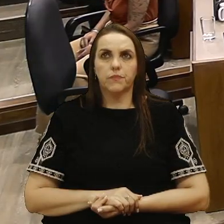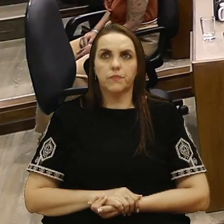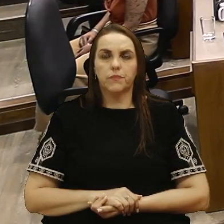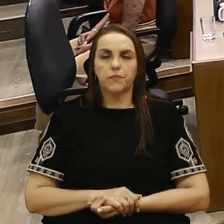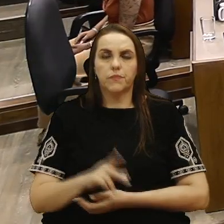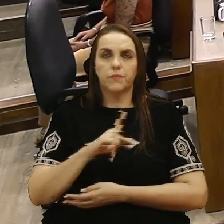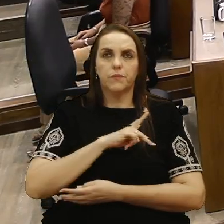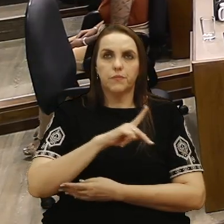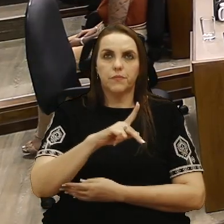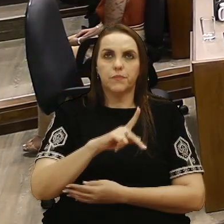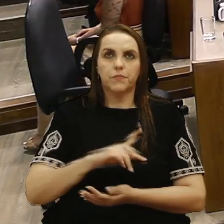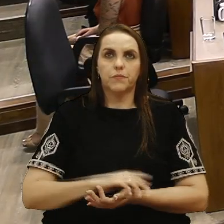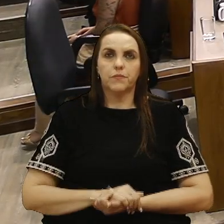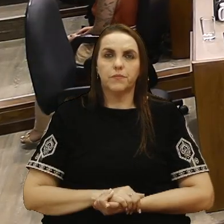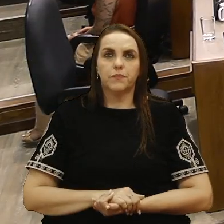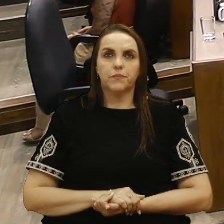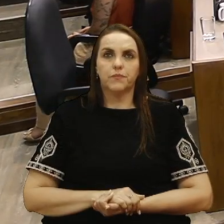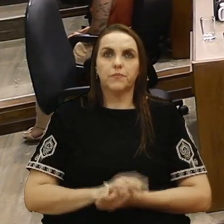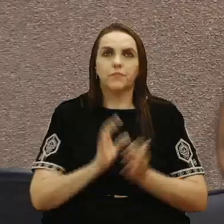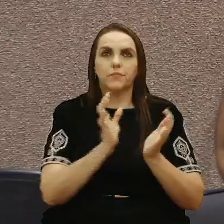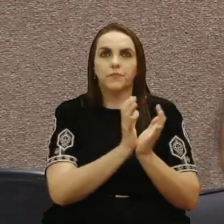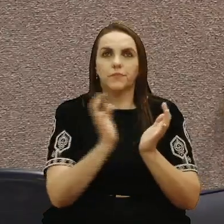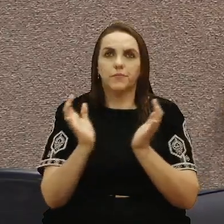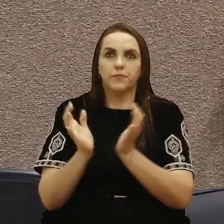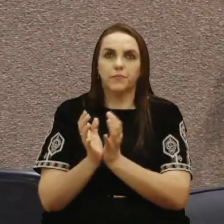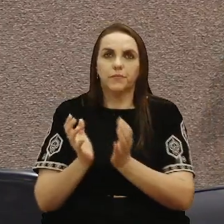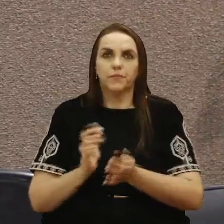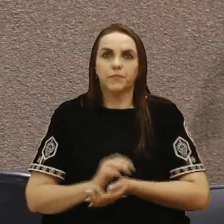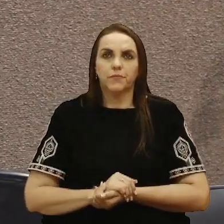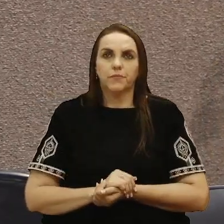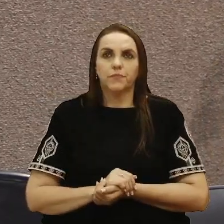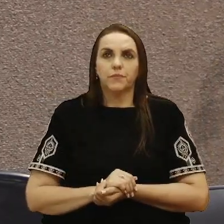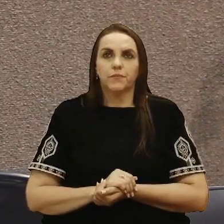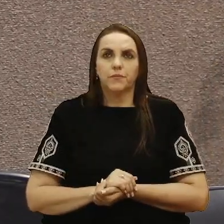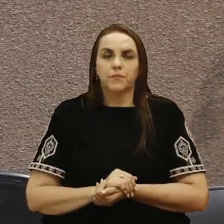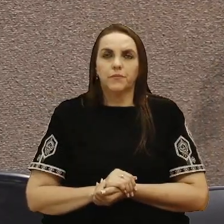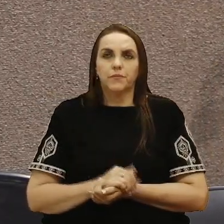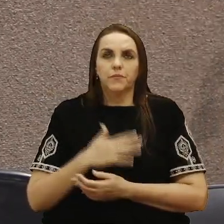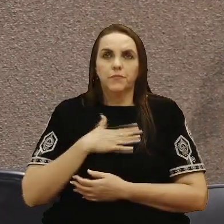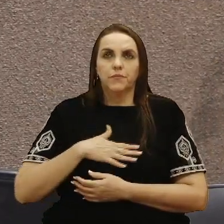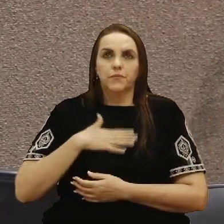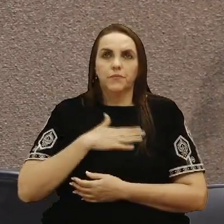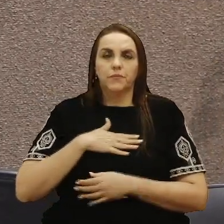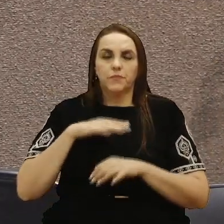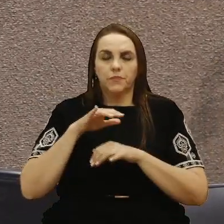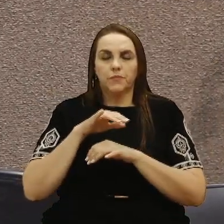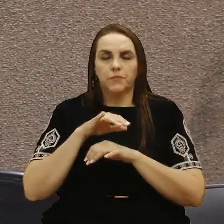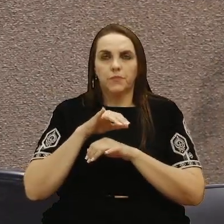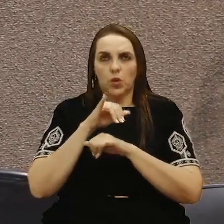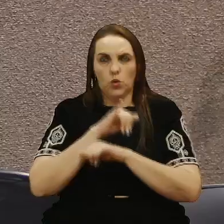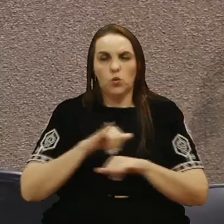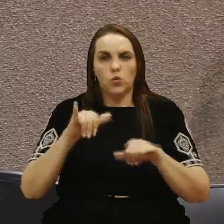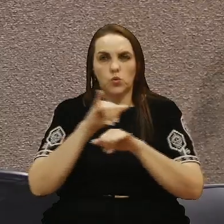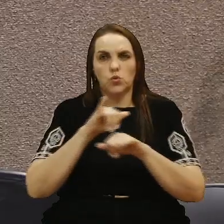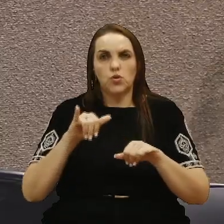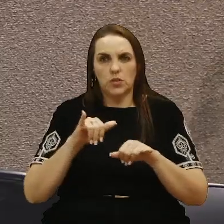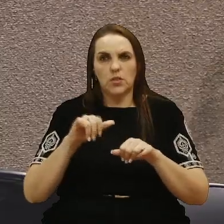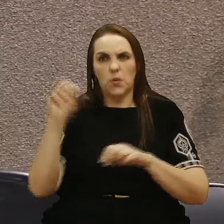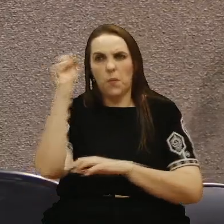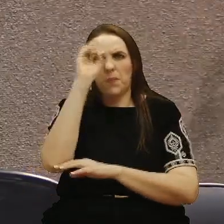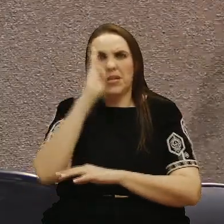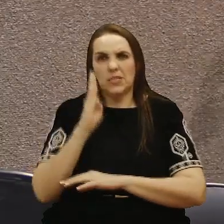Senhor presidente, nobres colegas, eu gostaria de falar uma notícia aqui que chocou o Brasil.